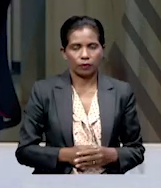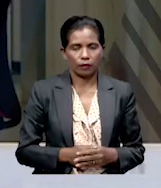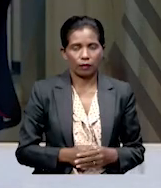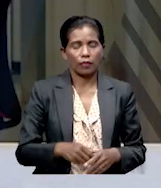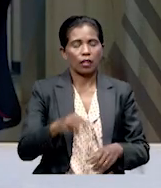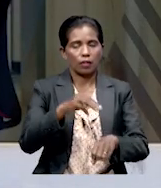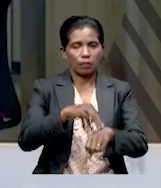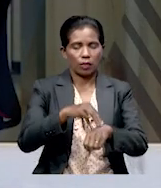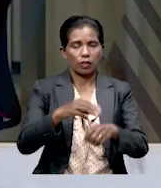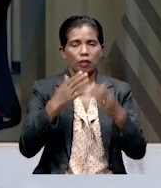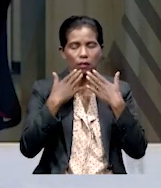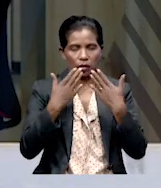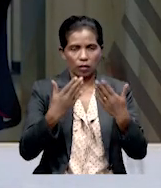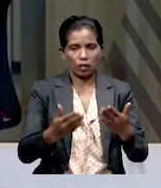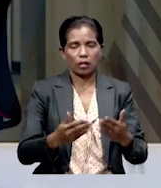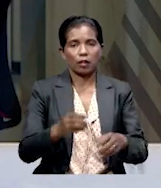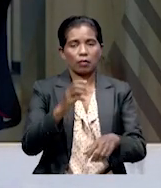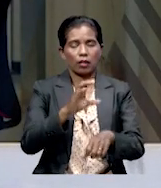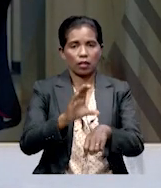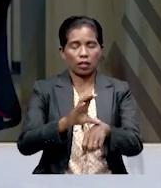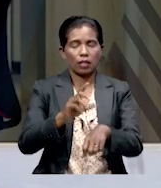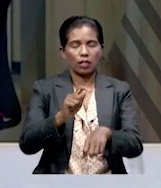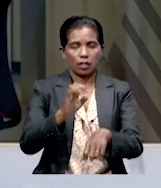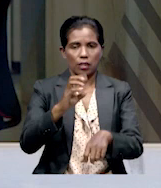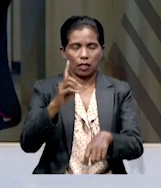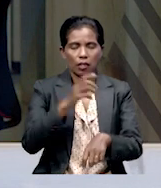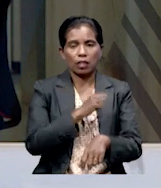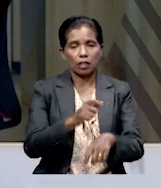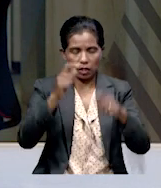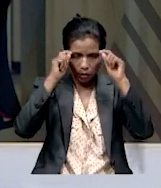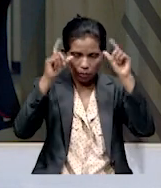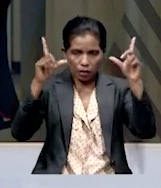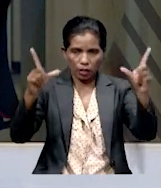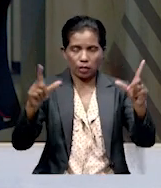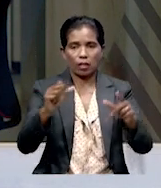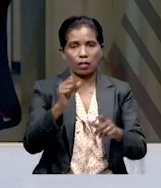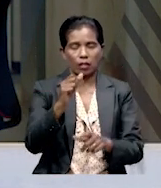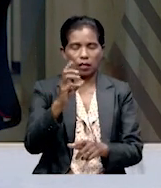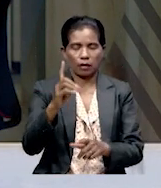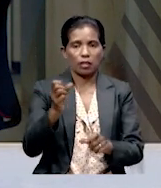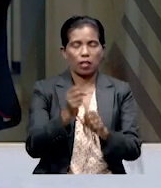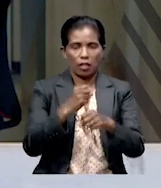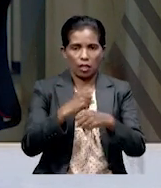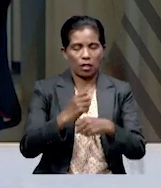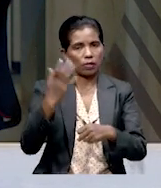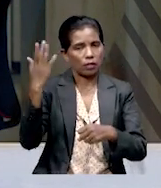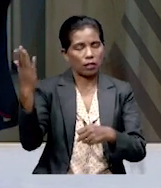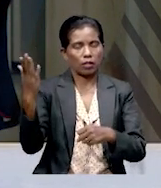Misa agradecimento bacar de Timor Leste, Dom Virgílio Carmo da Silva SDB, se realiza e já está se tolo